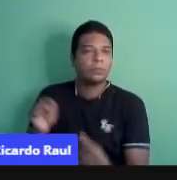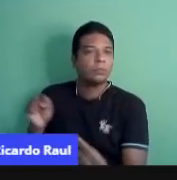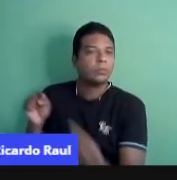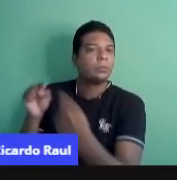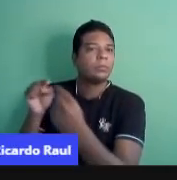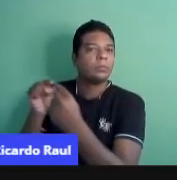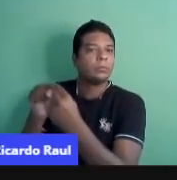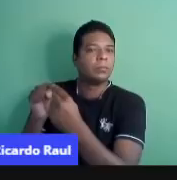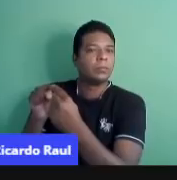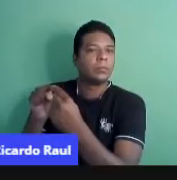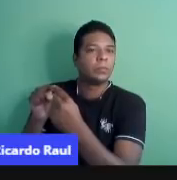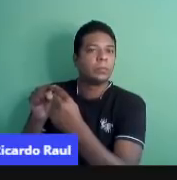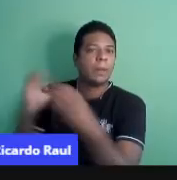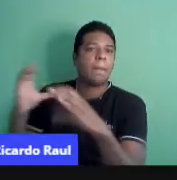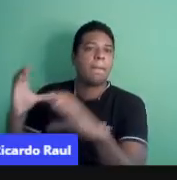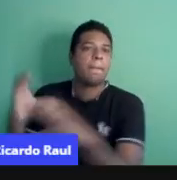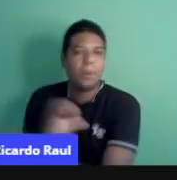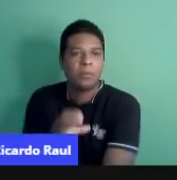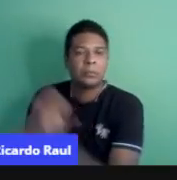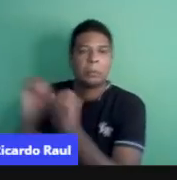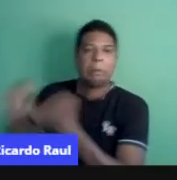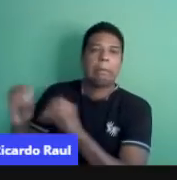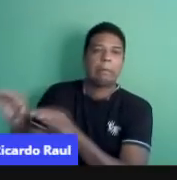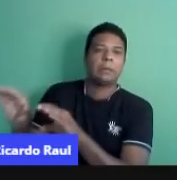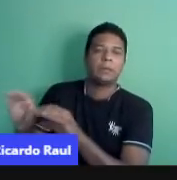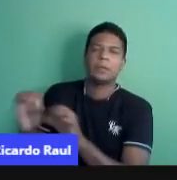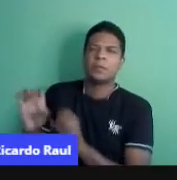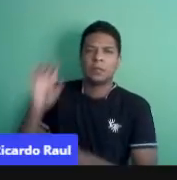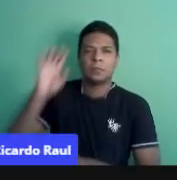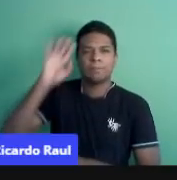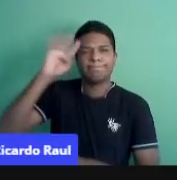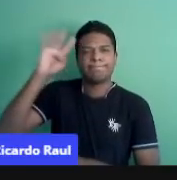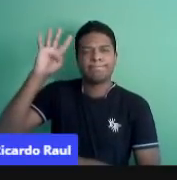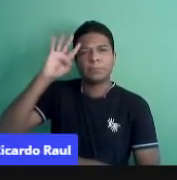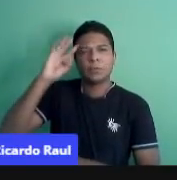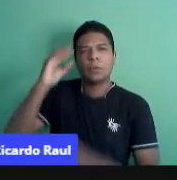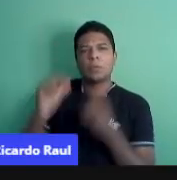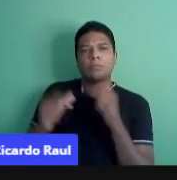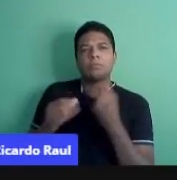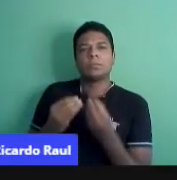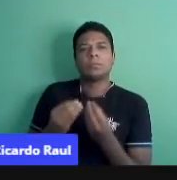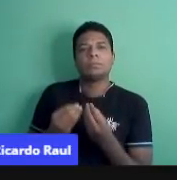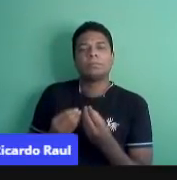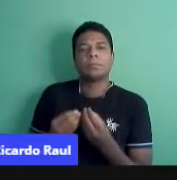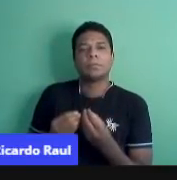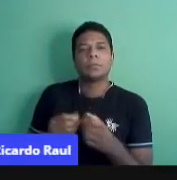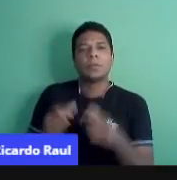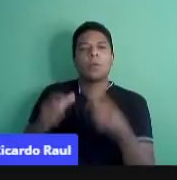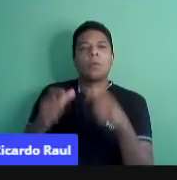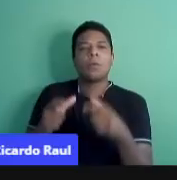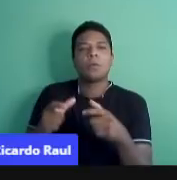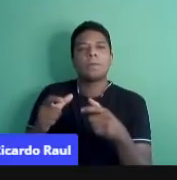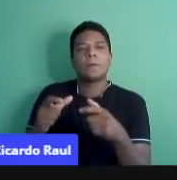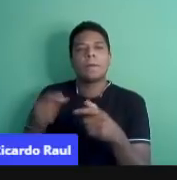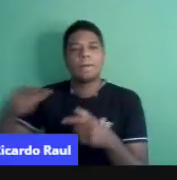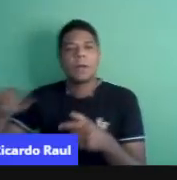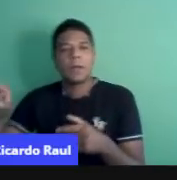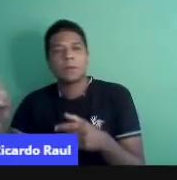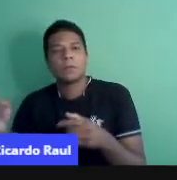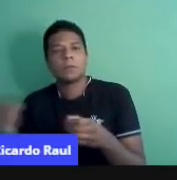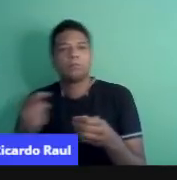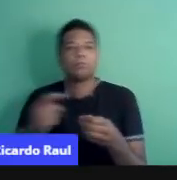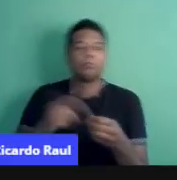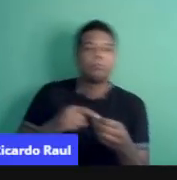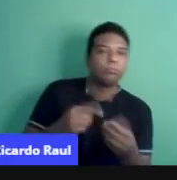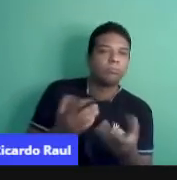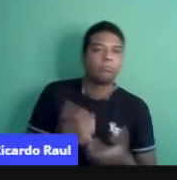trazer fórmulas prontas, apenas de refletir de onde nós estamos vindo e para onde nós vamos.